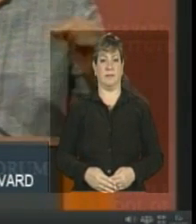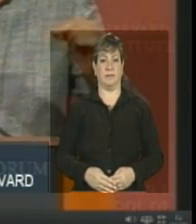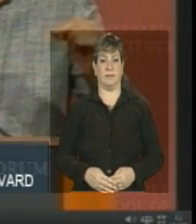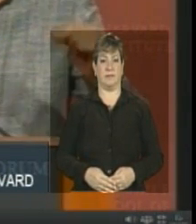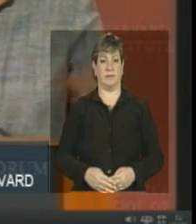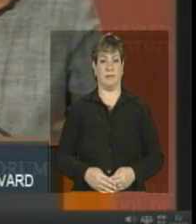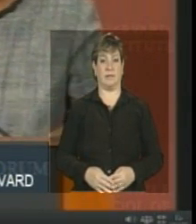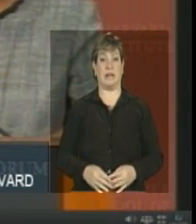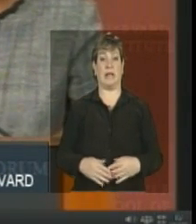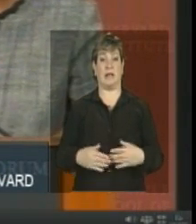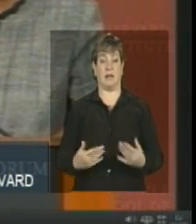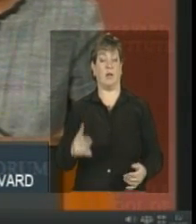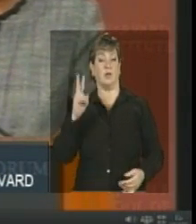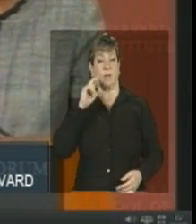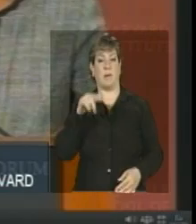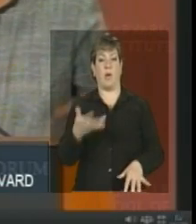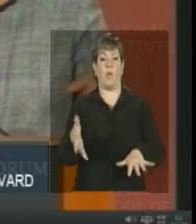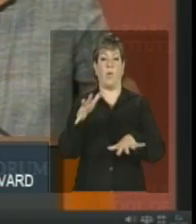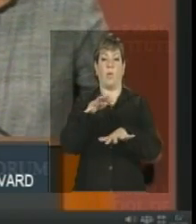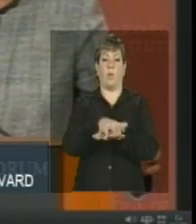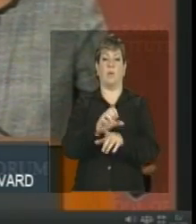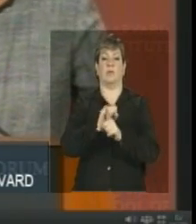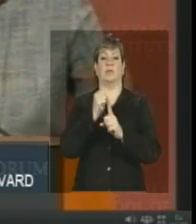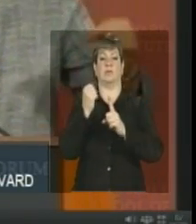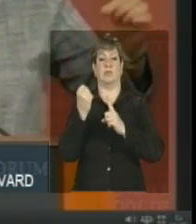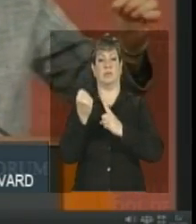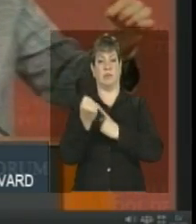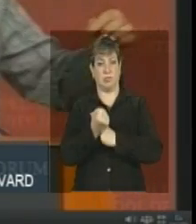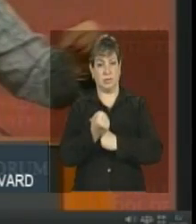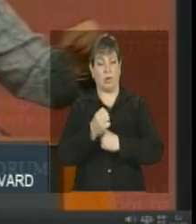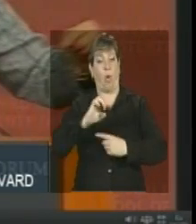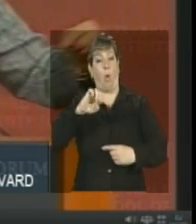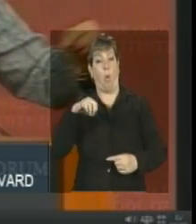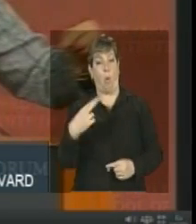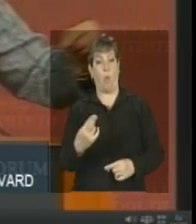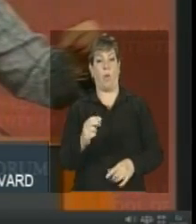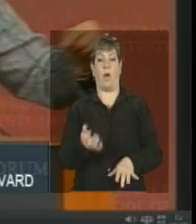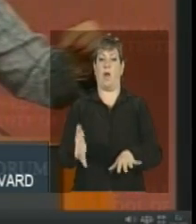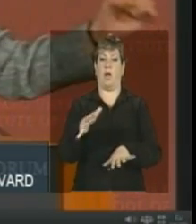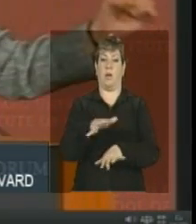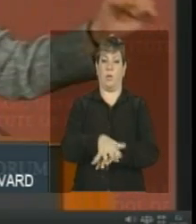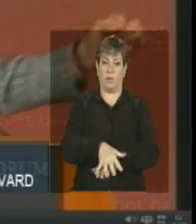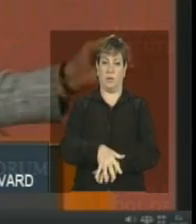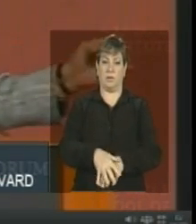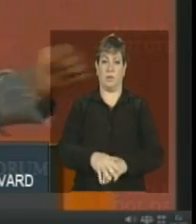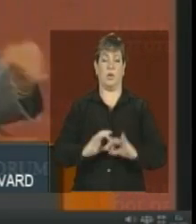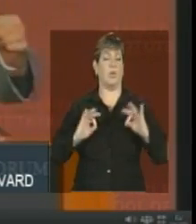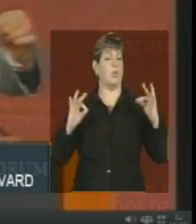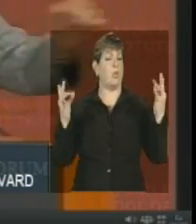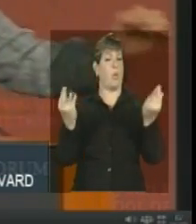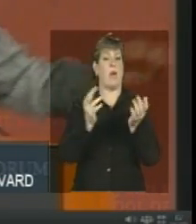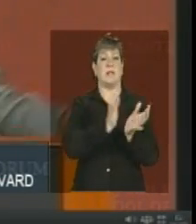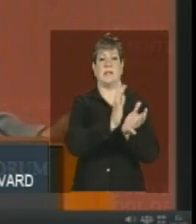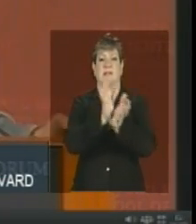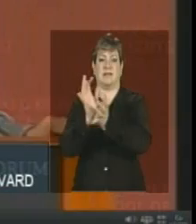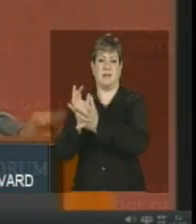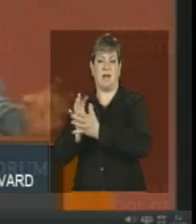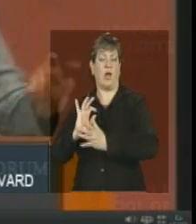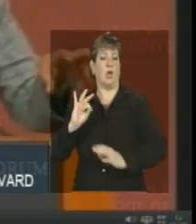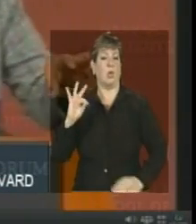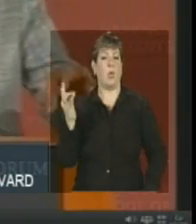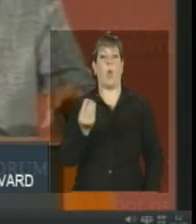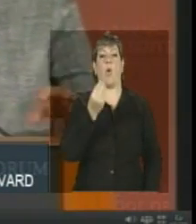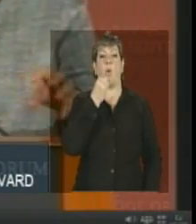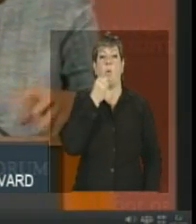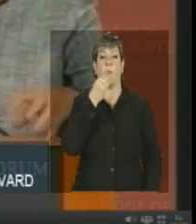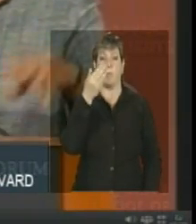realidade da inclusão social ou da inclusão em todas as áreas, com todas as